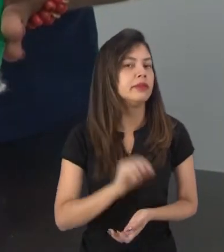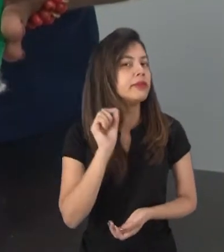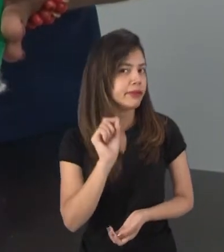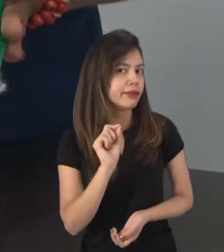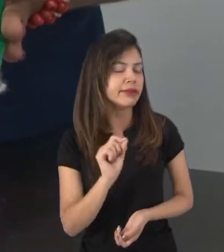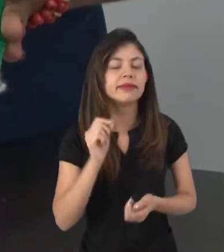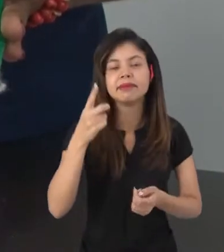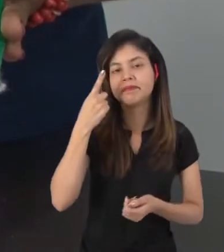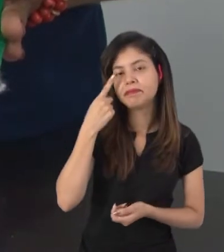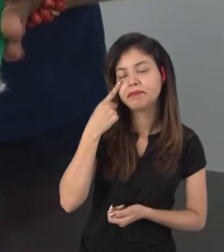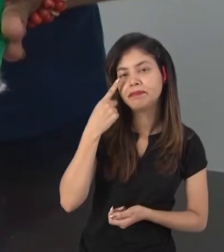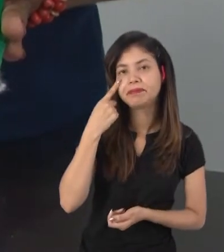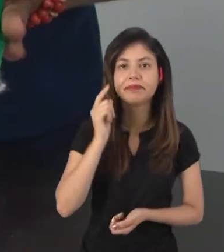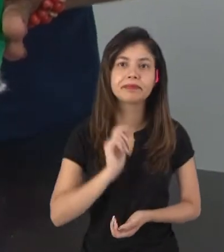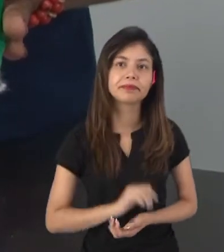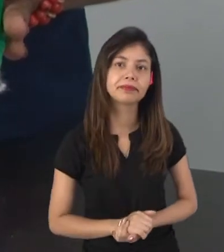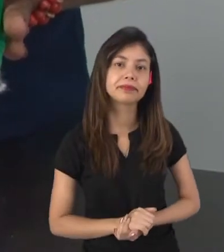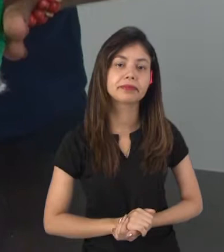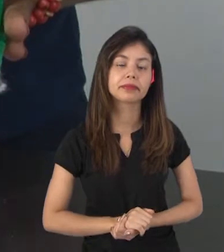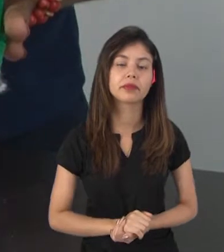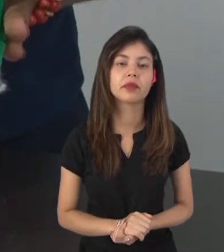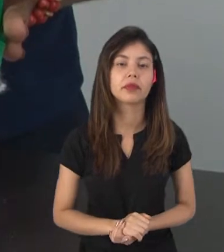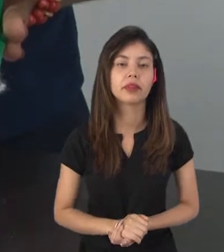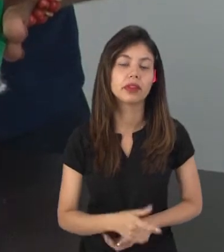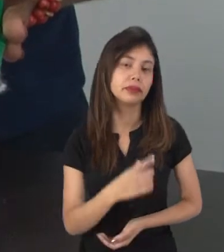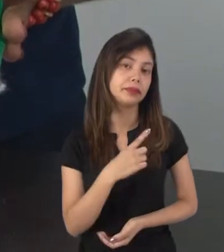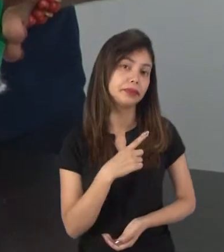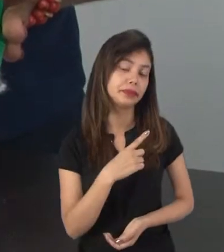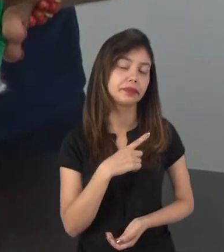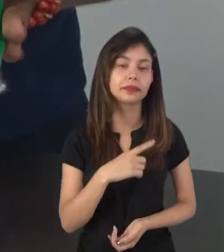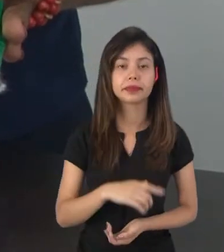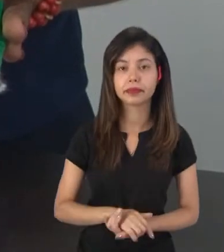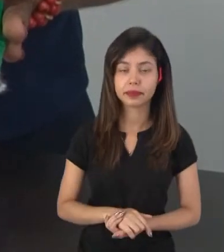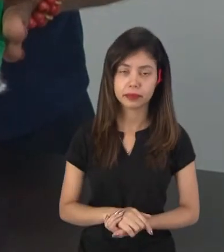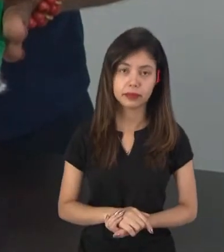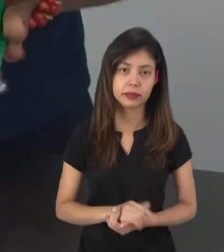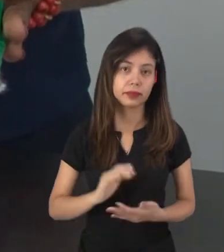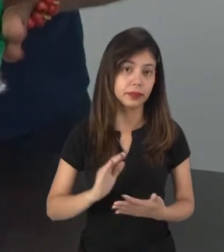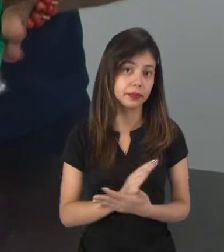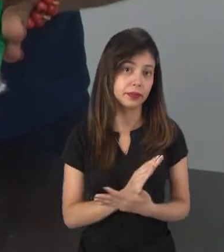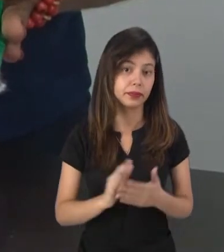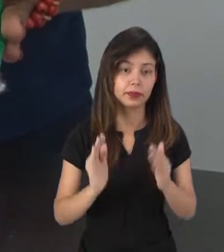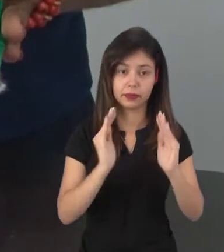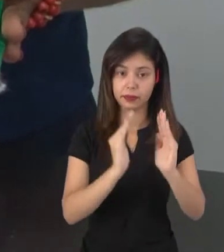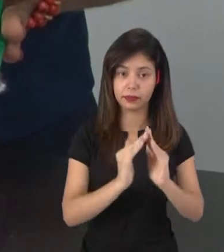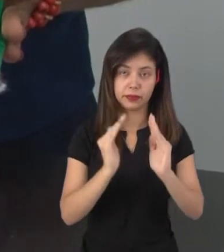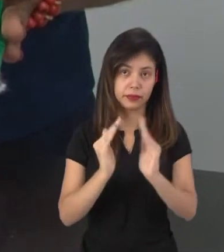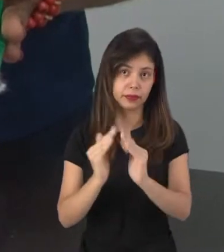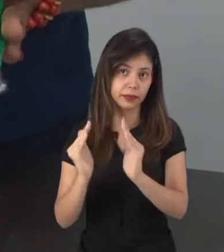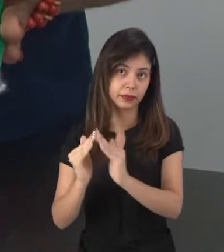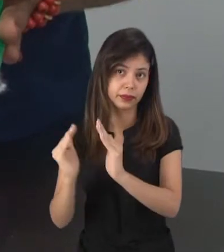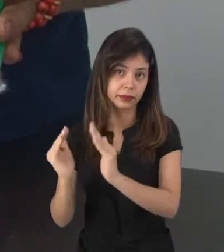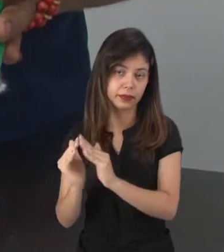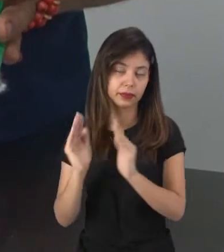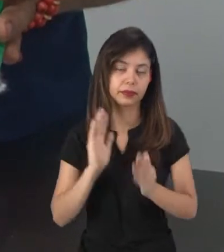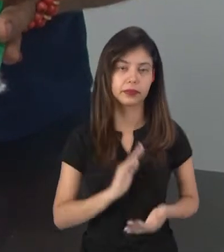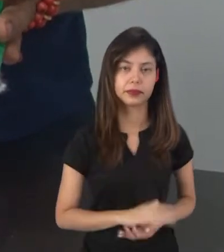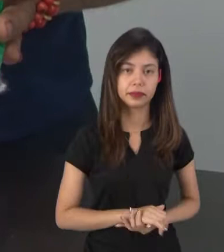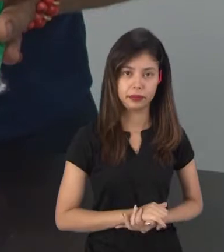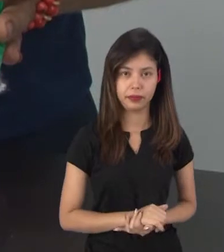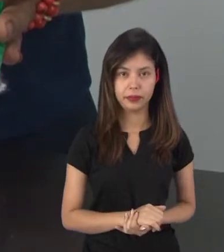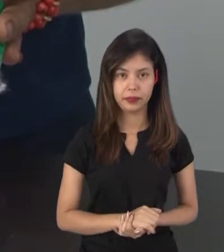que podemos observar, né? Temos algumas residências, não é